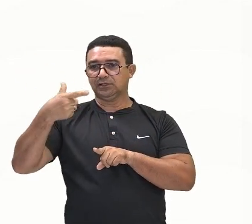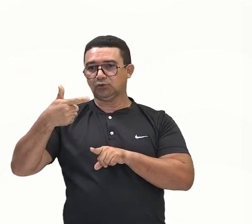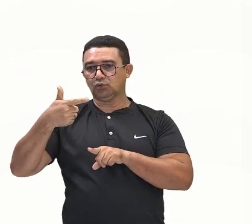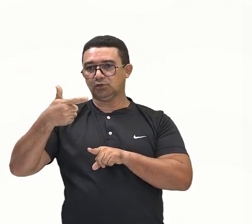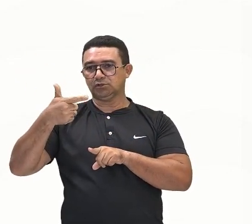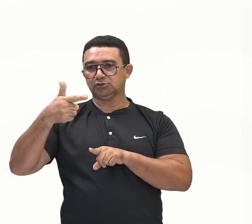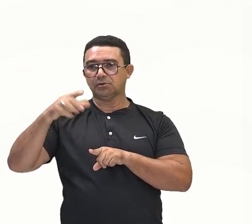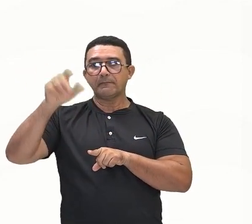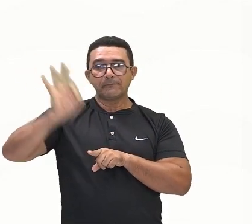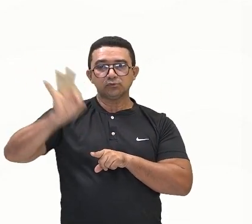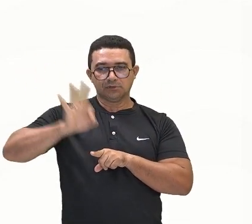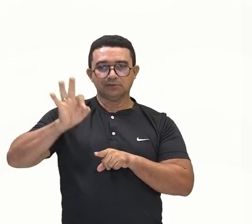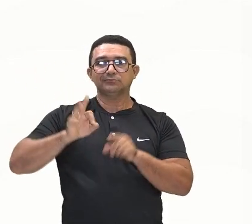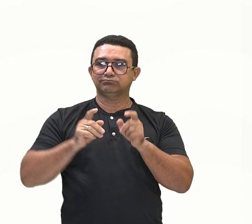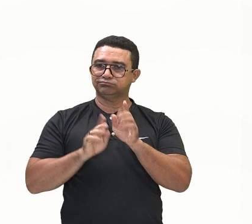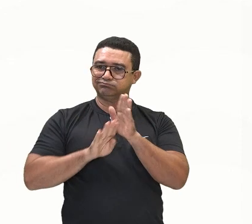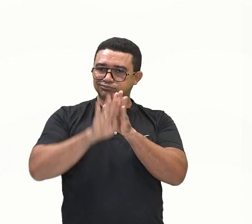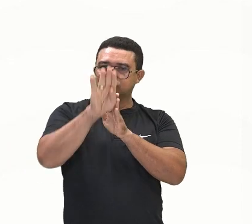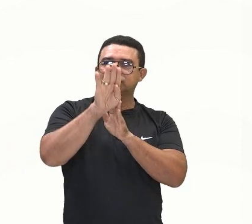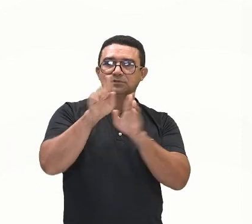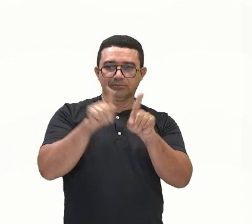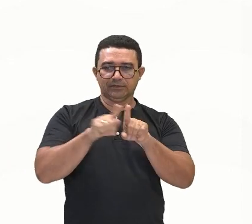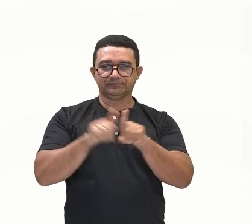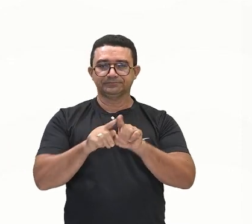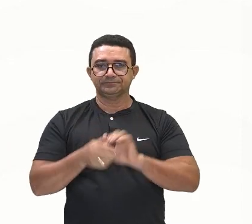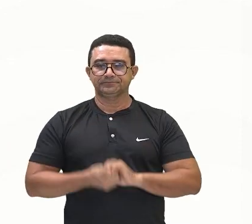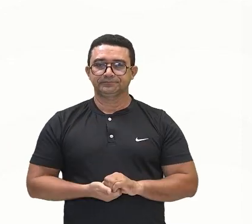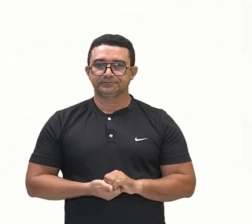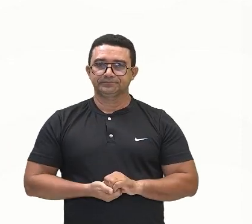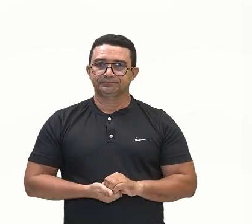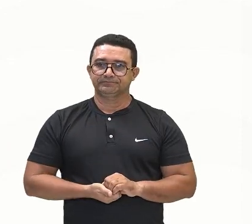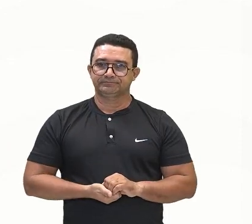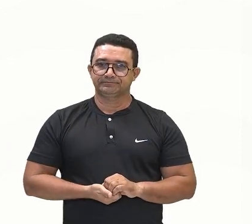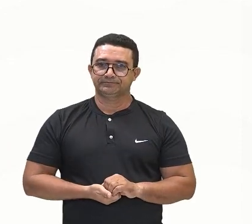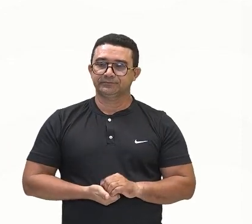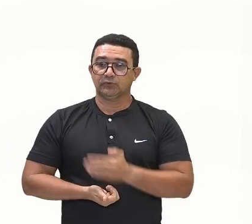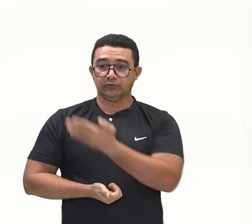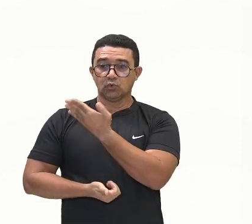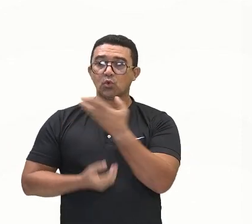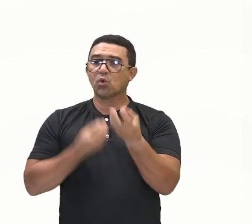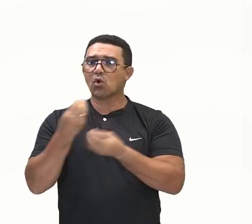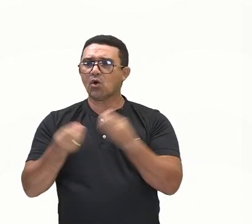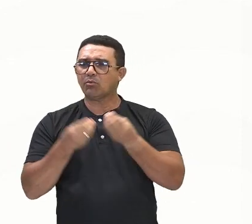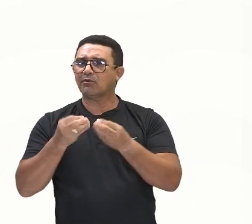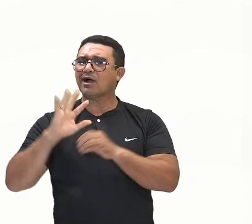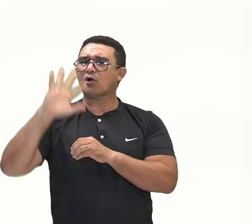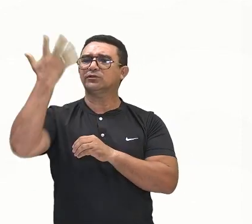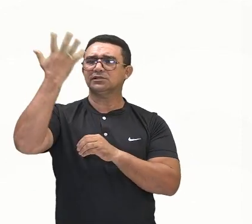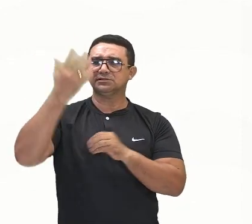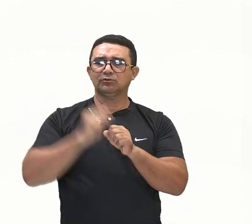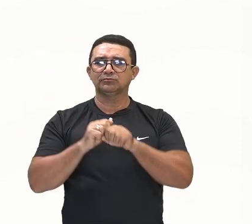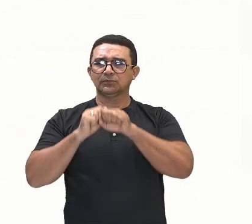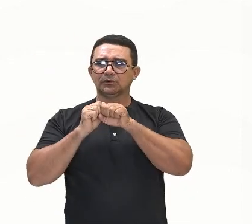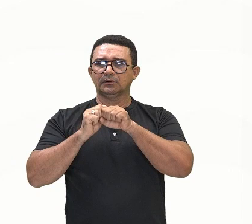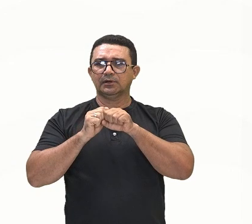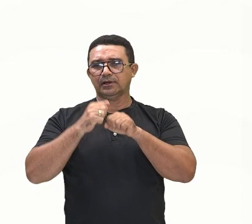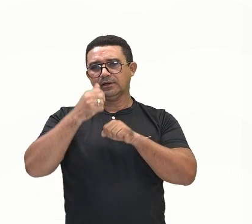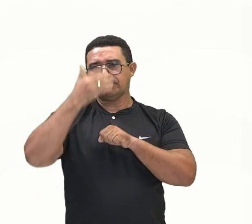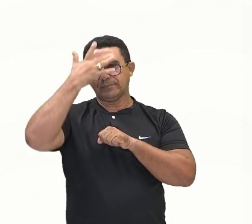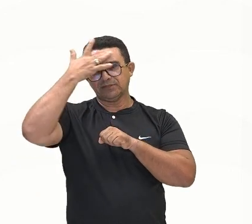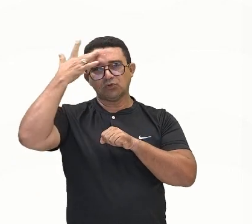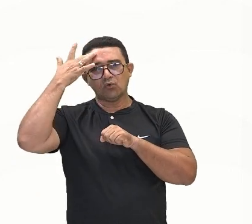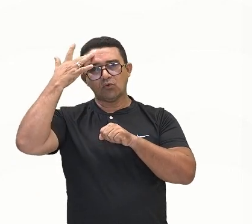E a gente verifica aqui novamente como essas correntes migratórias que vieram para o nosso país